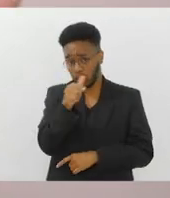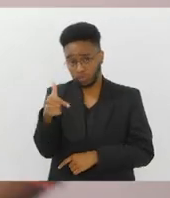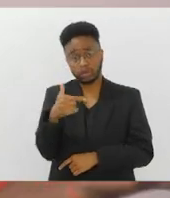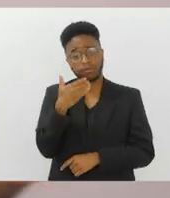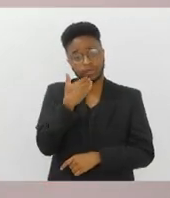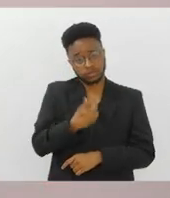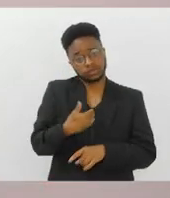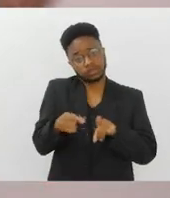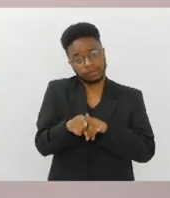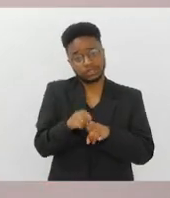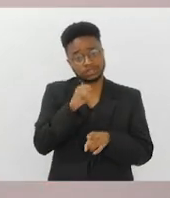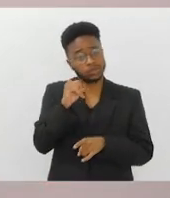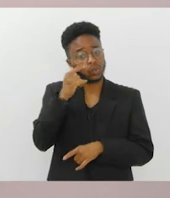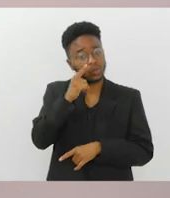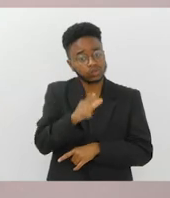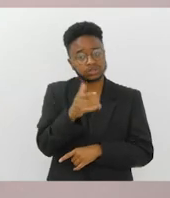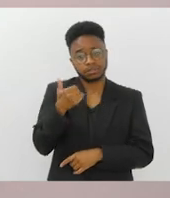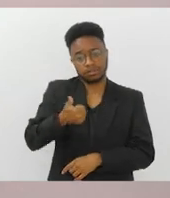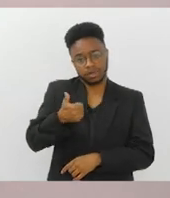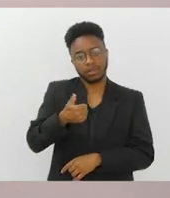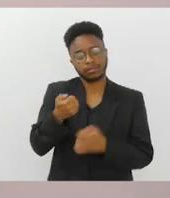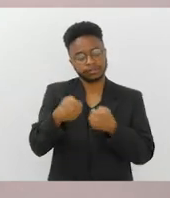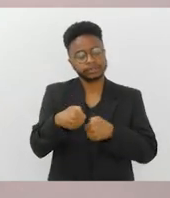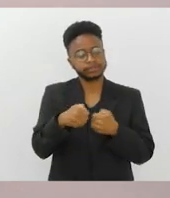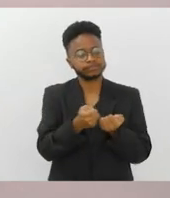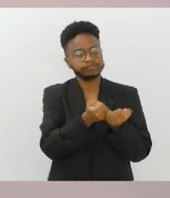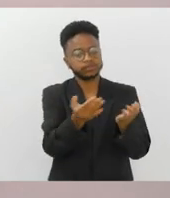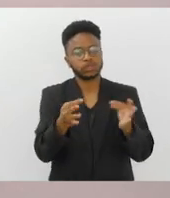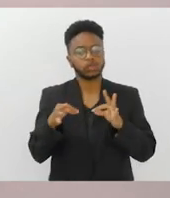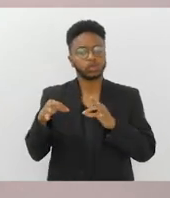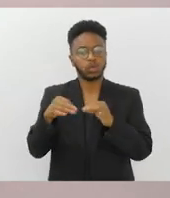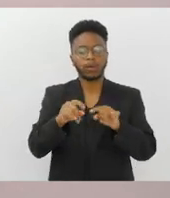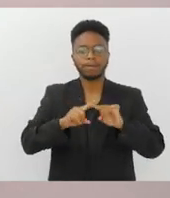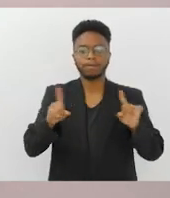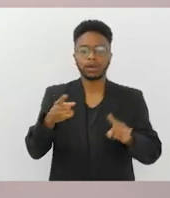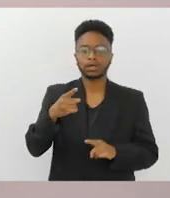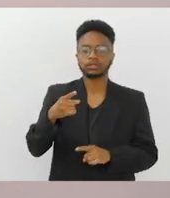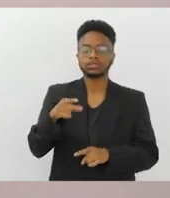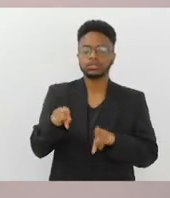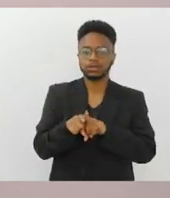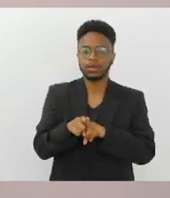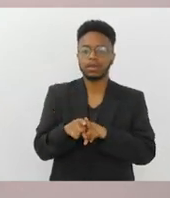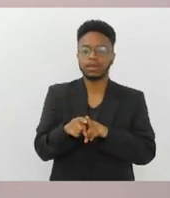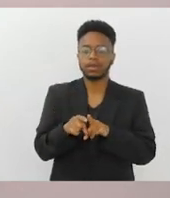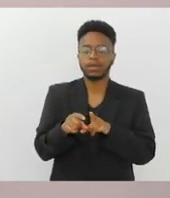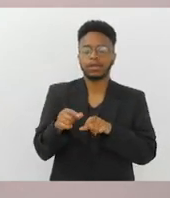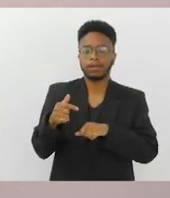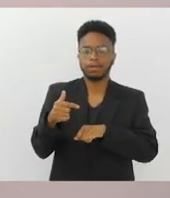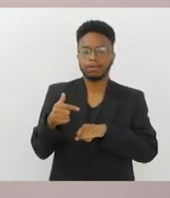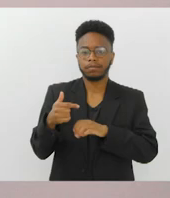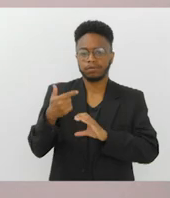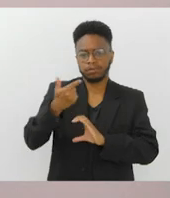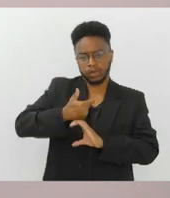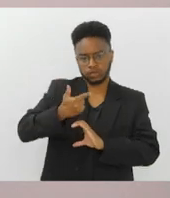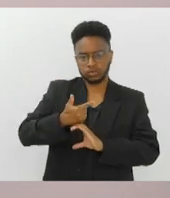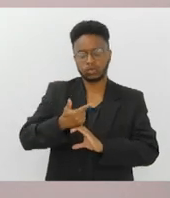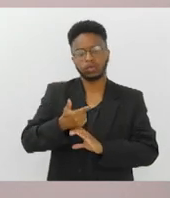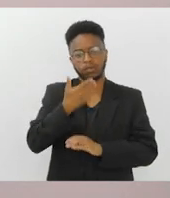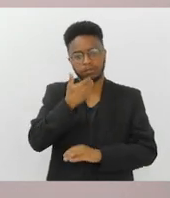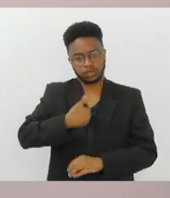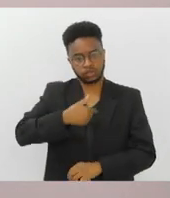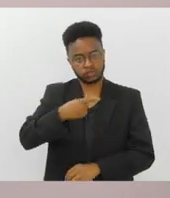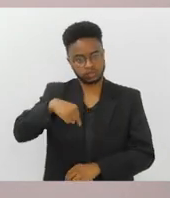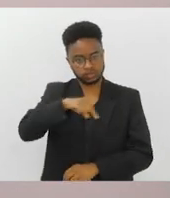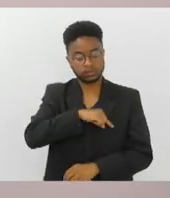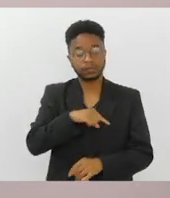gente primeiro, né? É para ser para todo mundo. Mas a gente, o Pedro II, na visita, também pediu para a gente: vocês acreditam